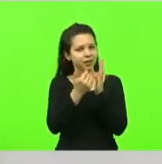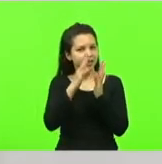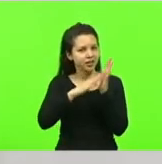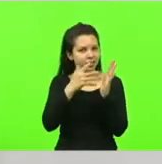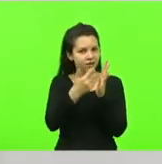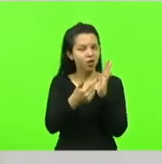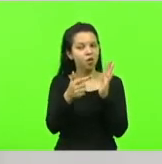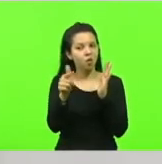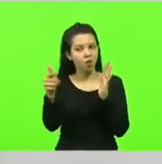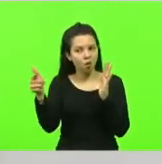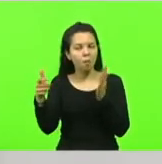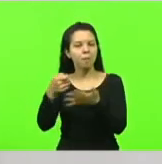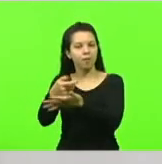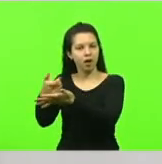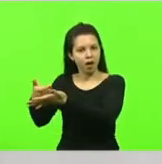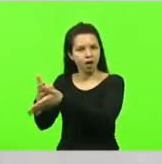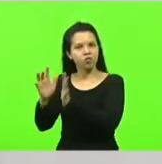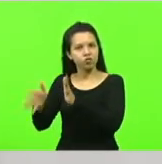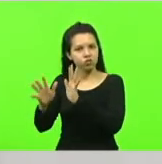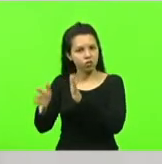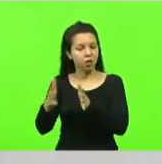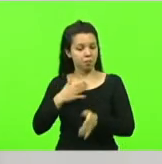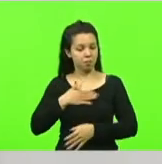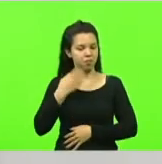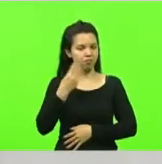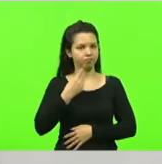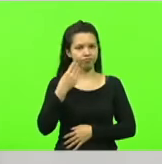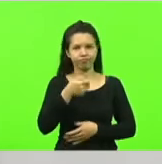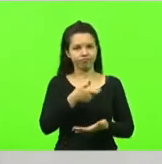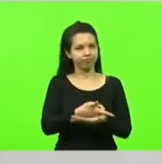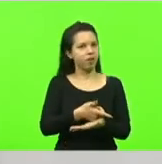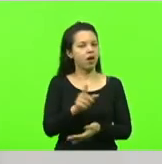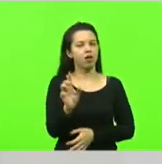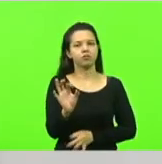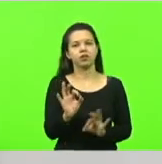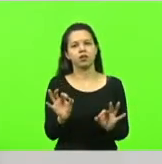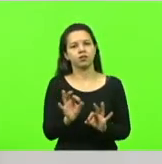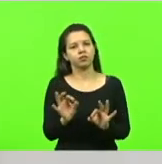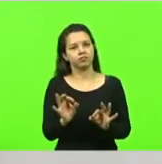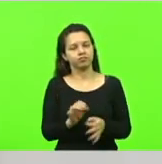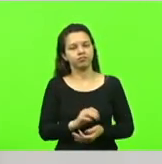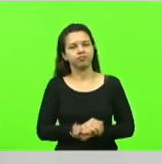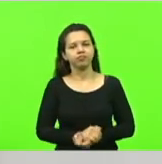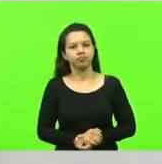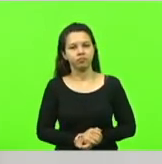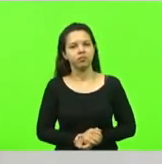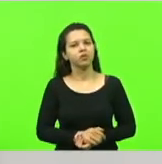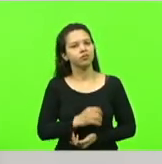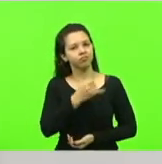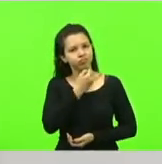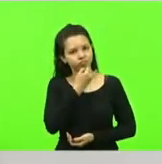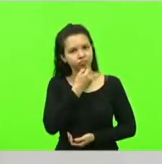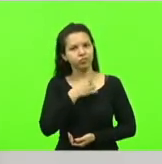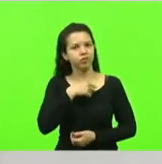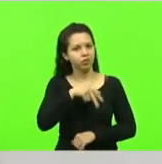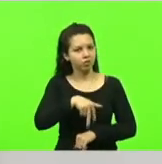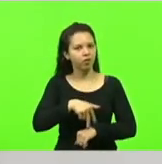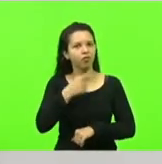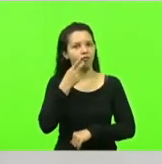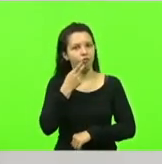Márcio não foi pago. Então, é lastimável que a gente tenha esse tipo de eu ter que vir na tribuna para falar um negócio